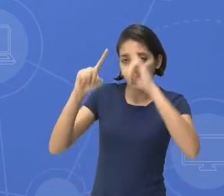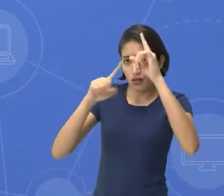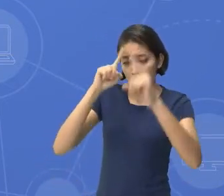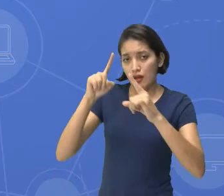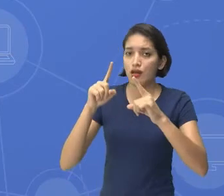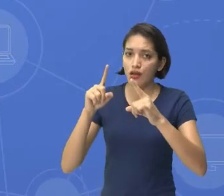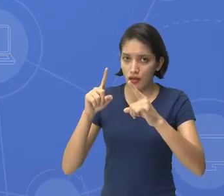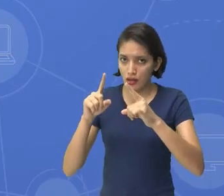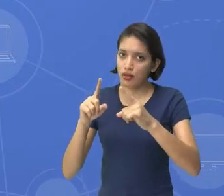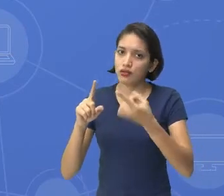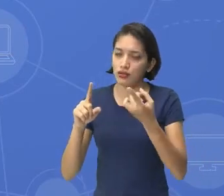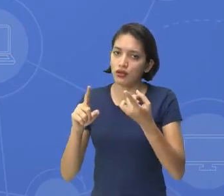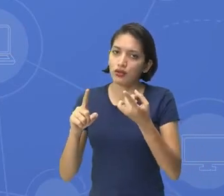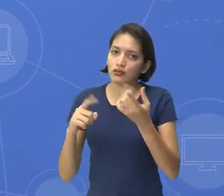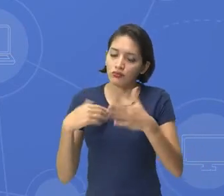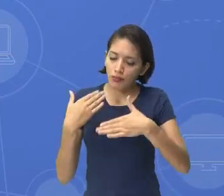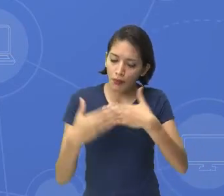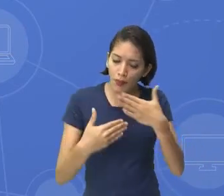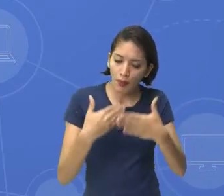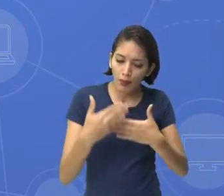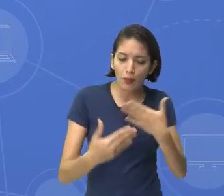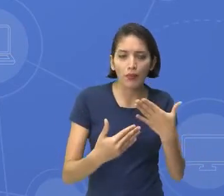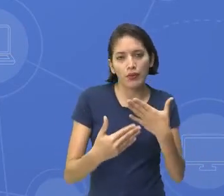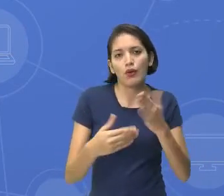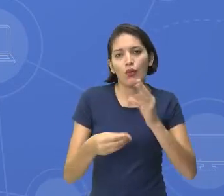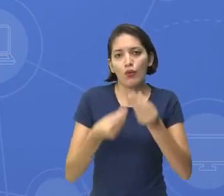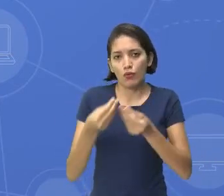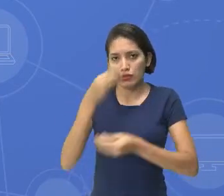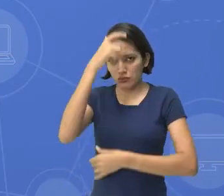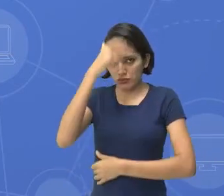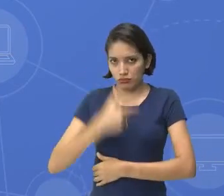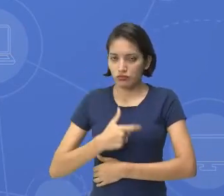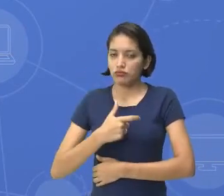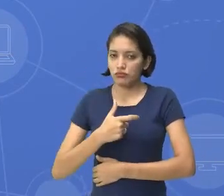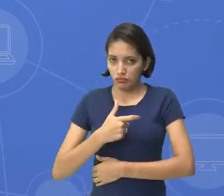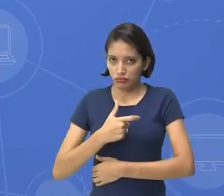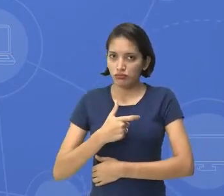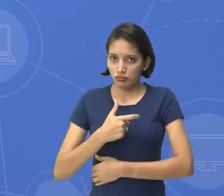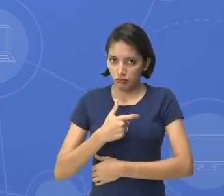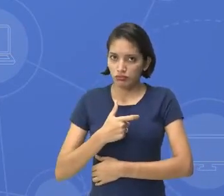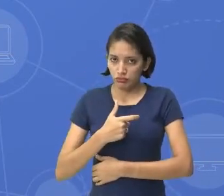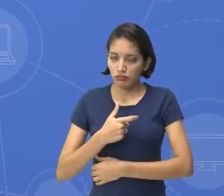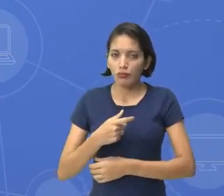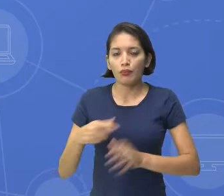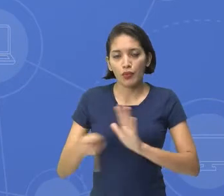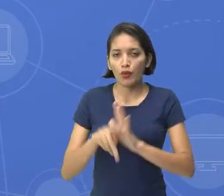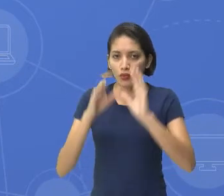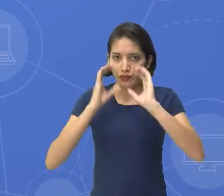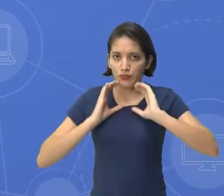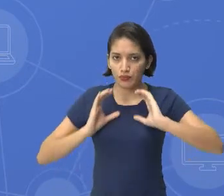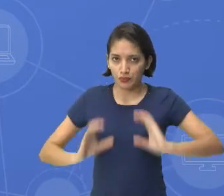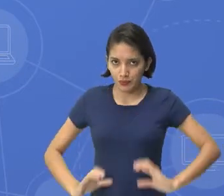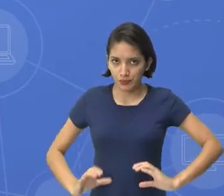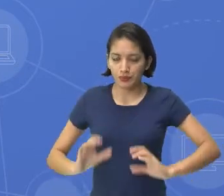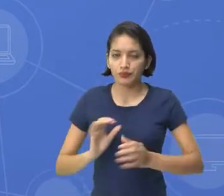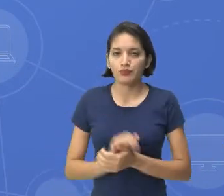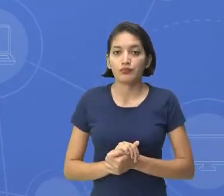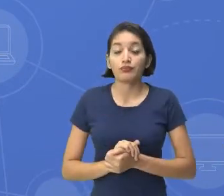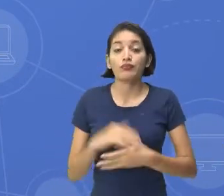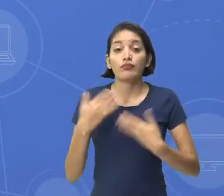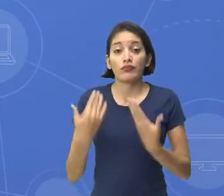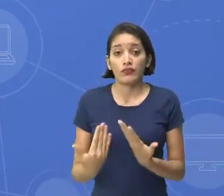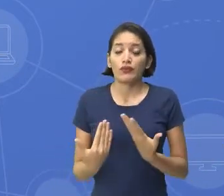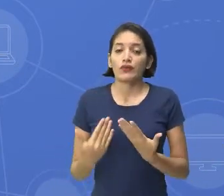está formando também a sua própria pessoa, a sua própria personalidade. Então, no